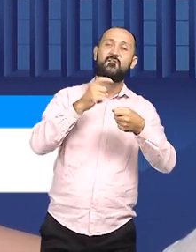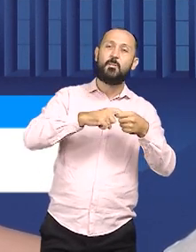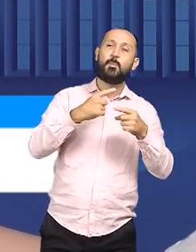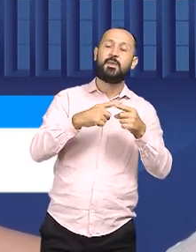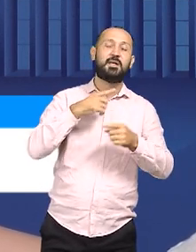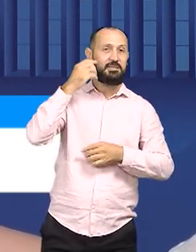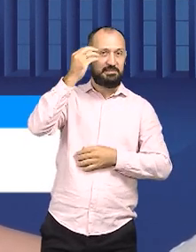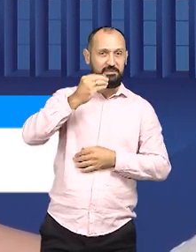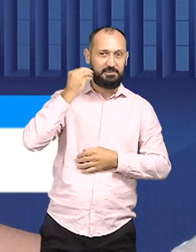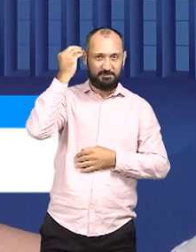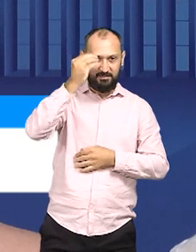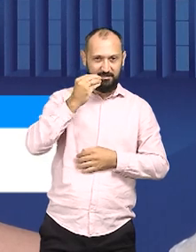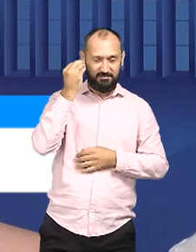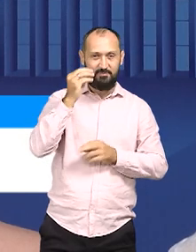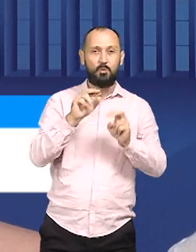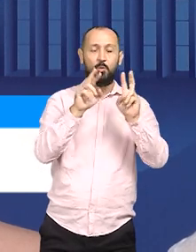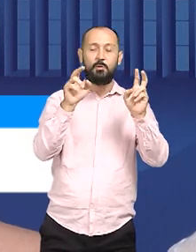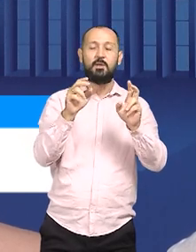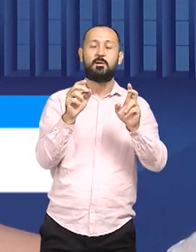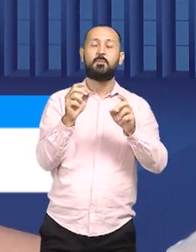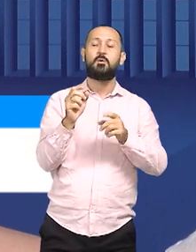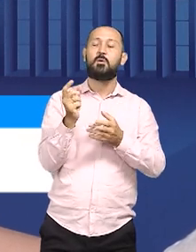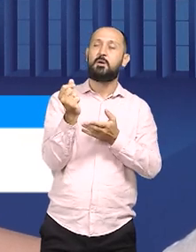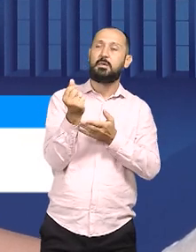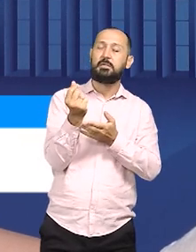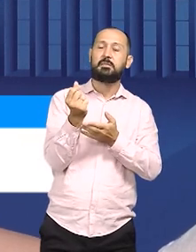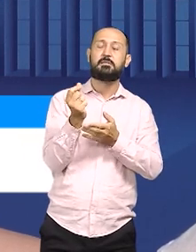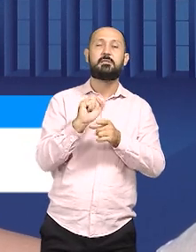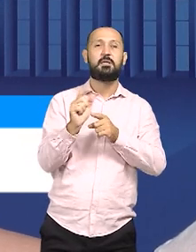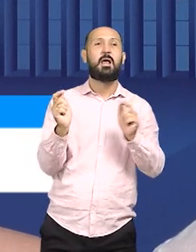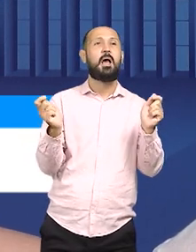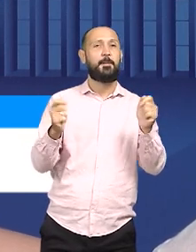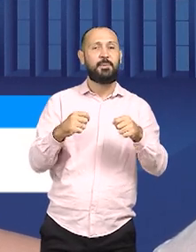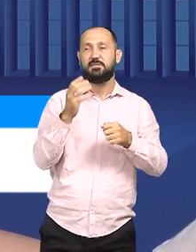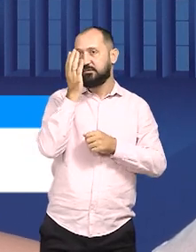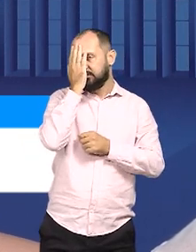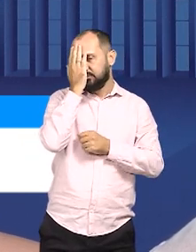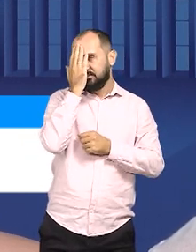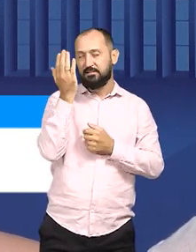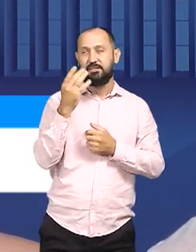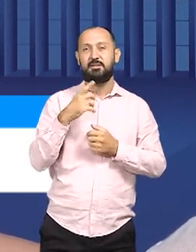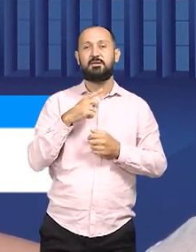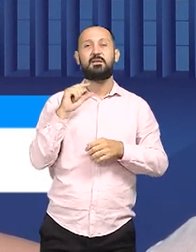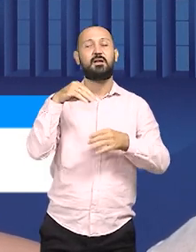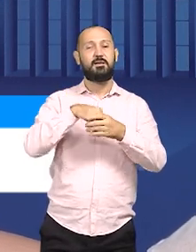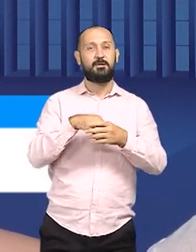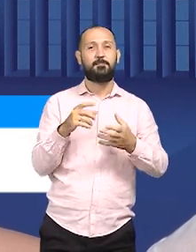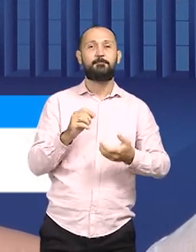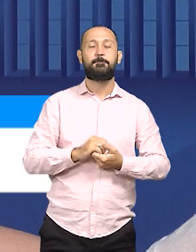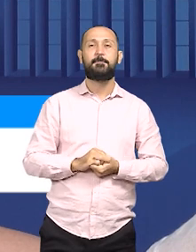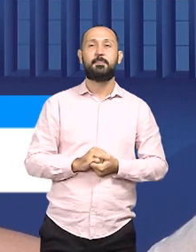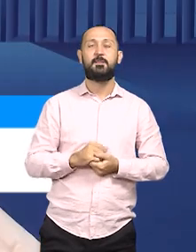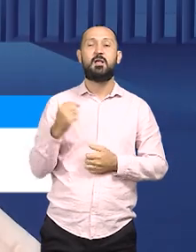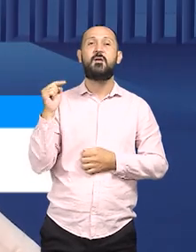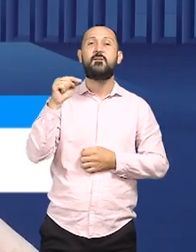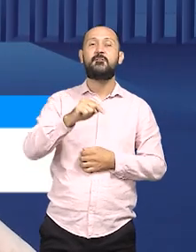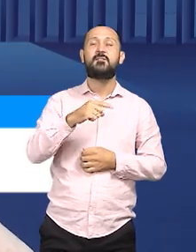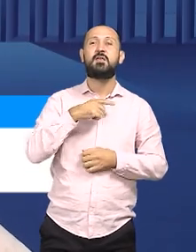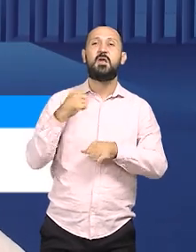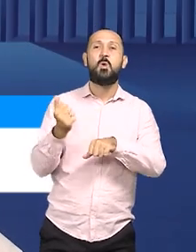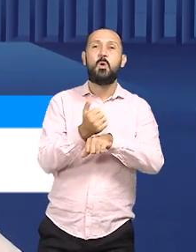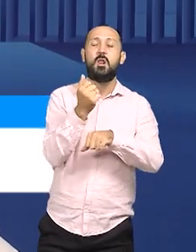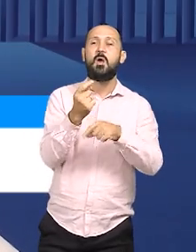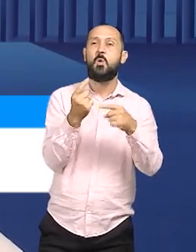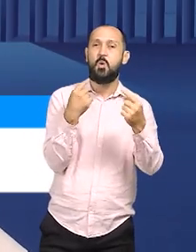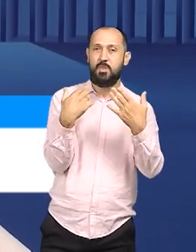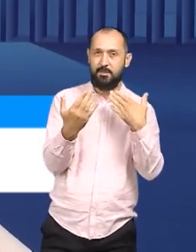leis até porque ele tem muita experiência e na área tributária é uma das pessoas mais competentes que a gente já teve passando por aqui a vinda dele